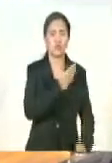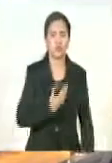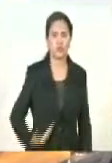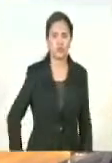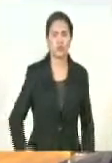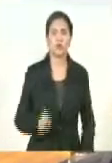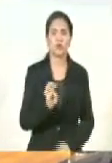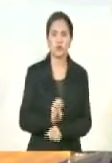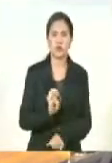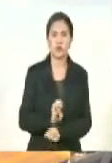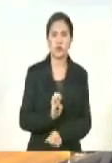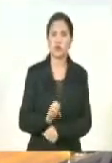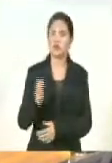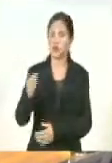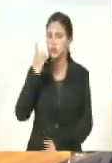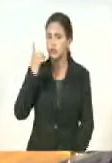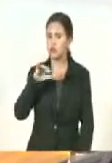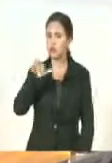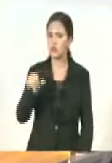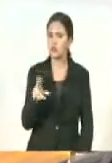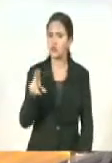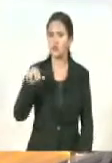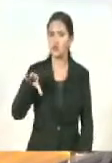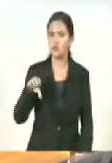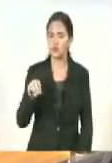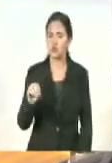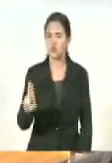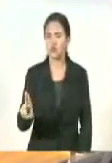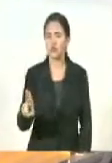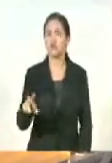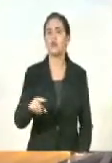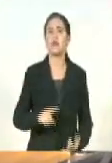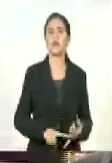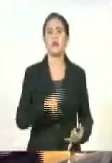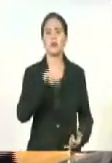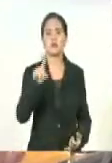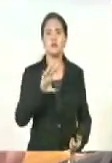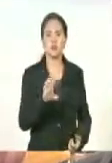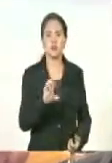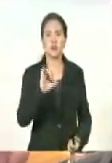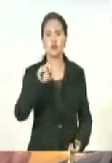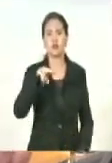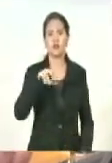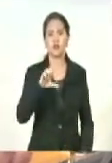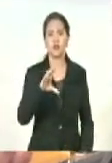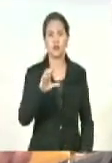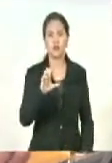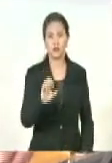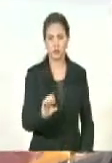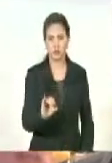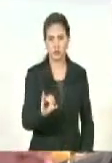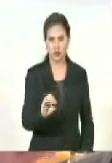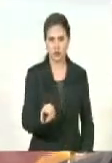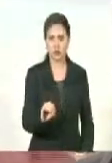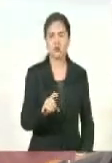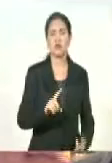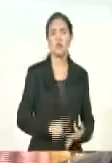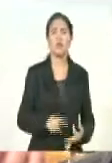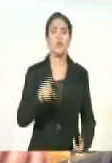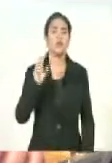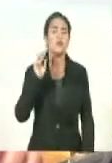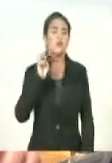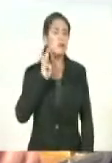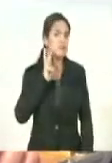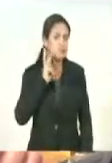deputado Júnior Verde, deputado Zé Inácio, como o deputado Wellito, como estendo também essa reivindicação aos demais